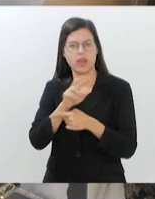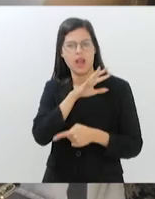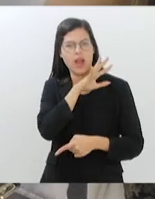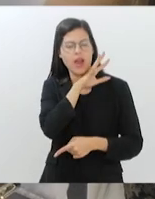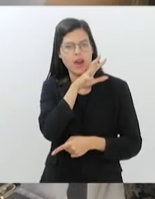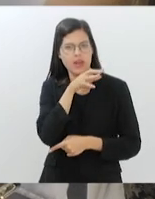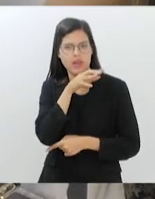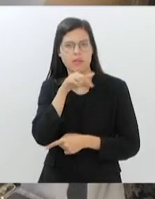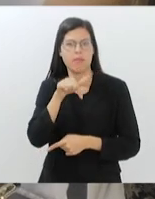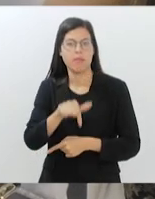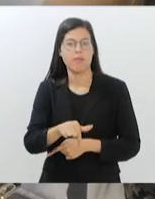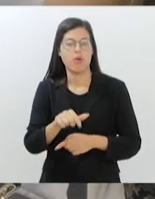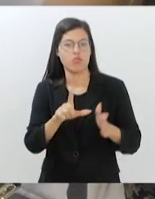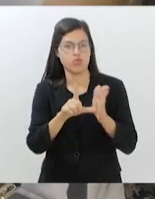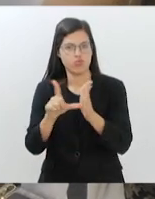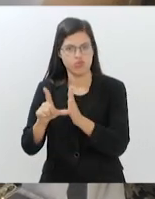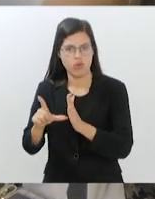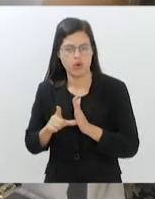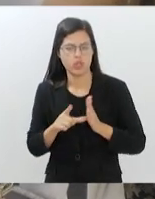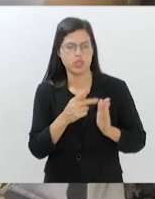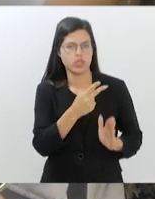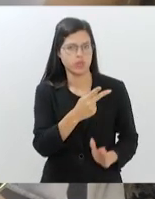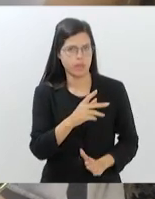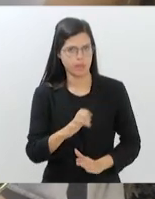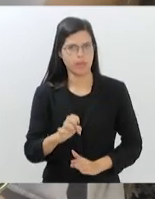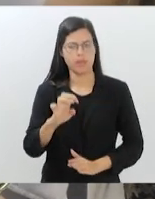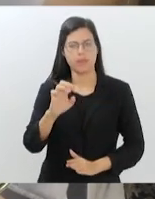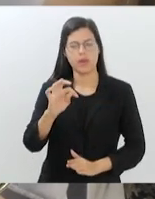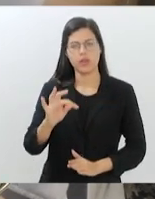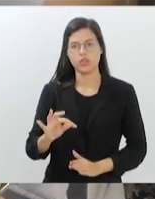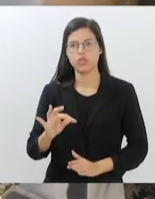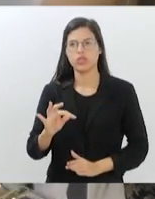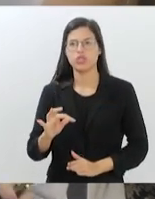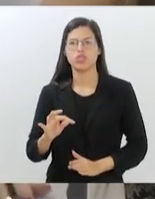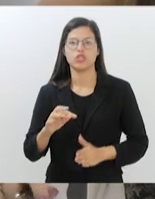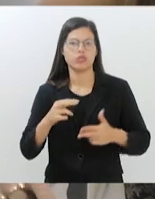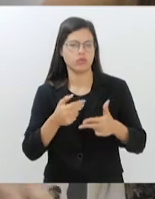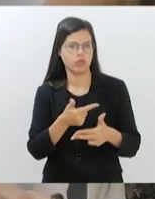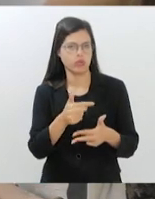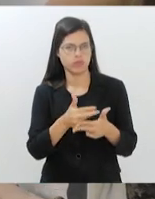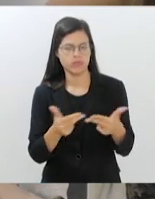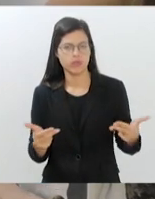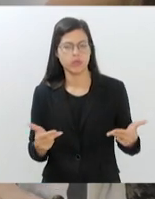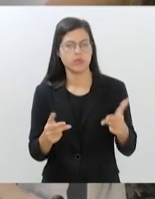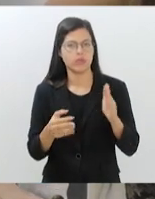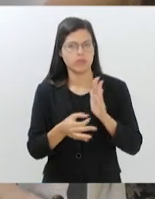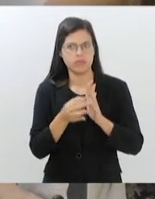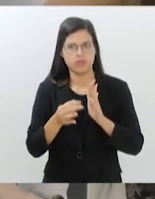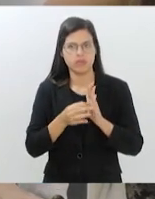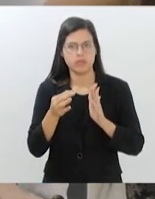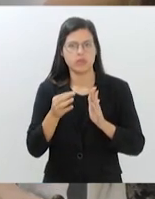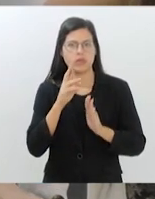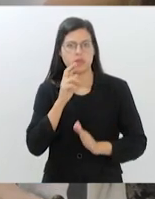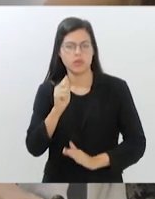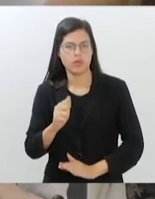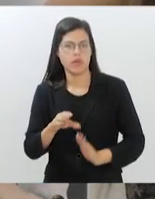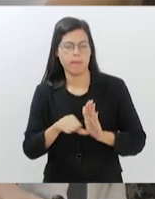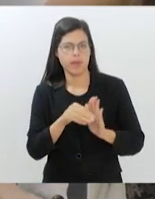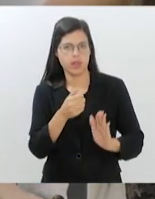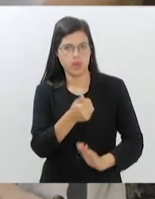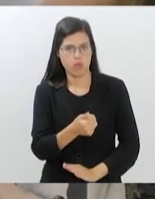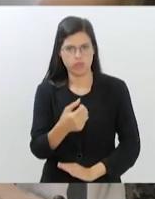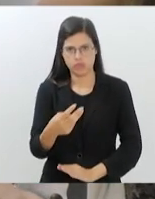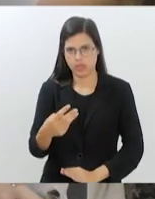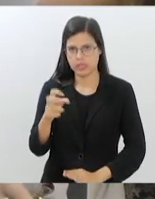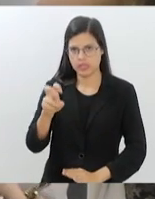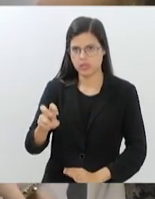em Pet Shops na na forma que menciona o parecer do deputado Rodrigo Amorin é favorável as emendas número 1 3 e